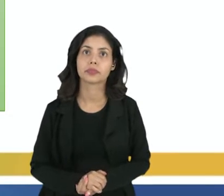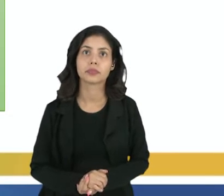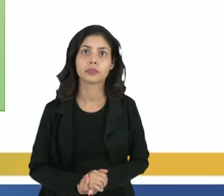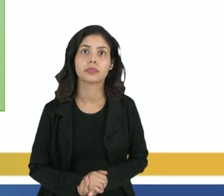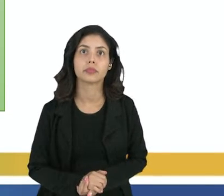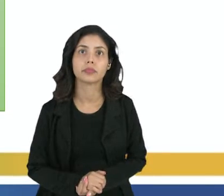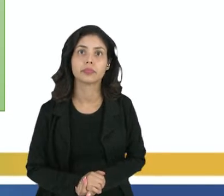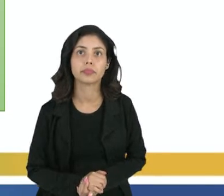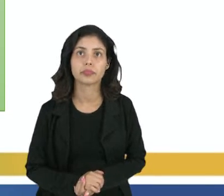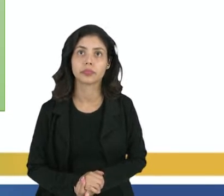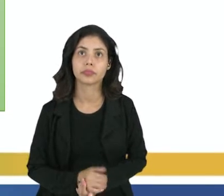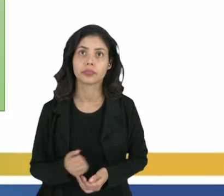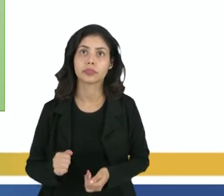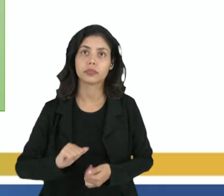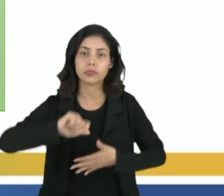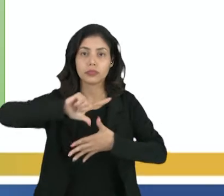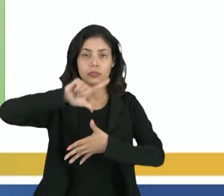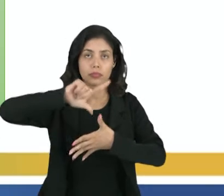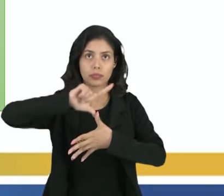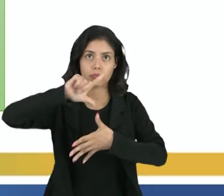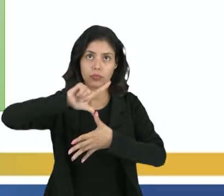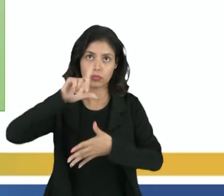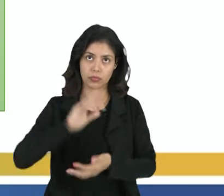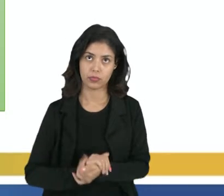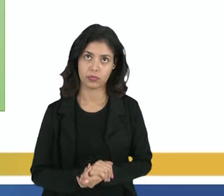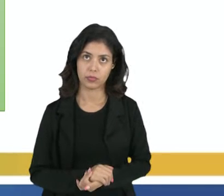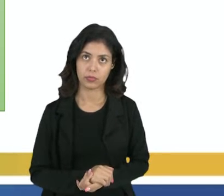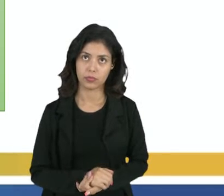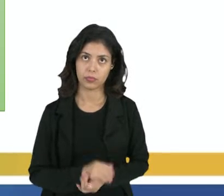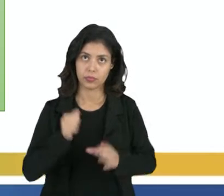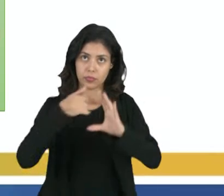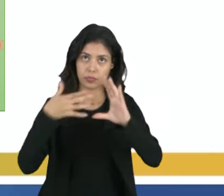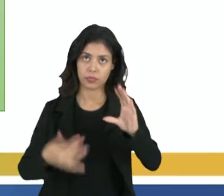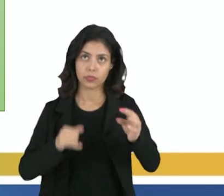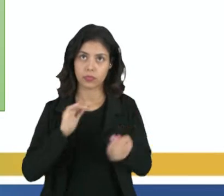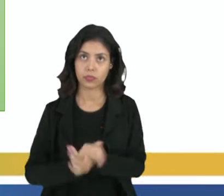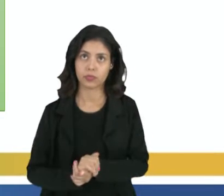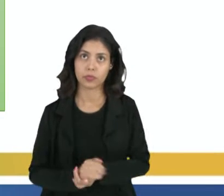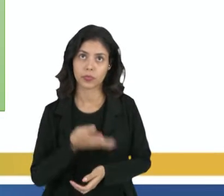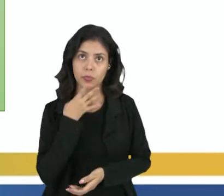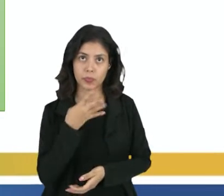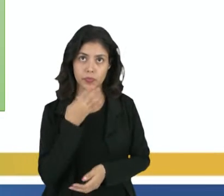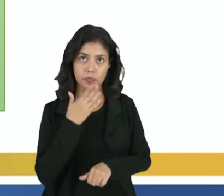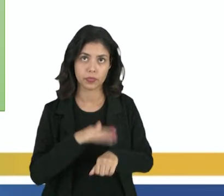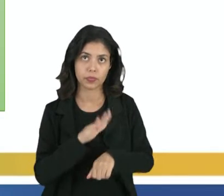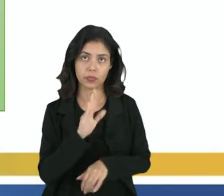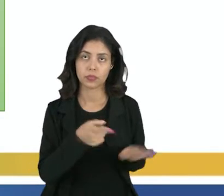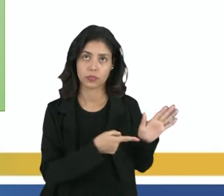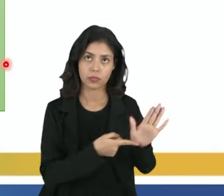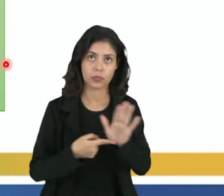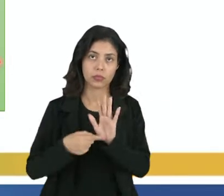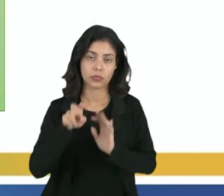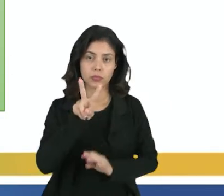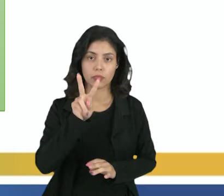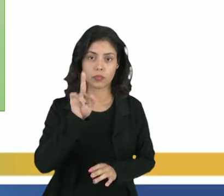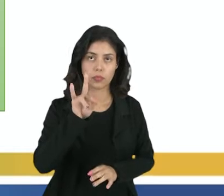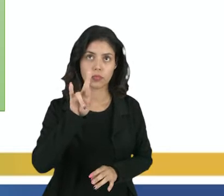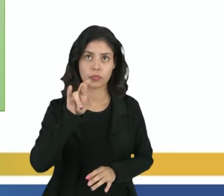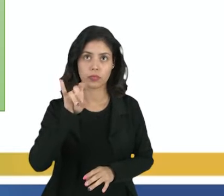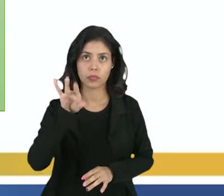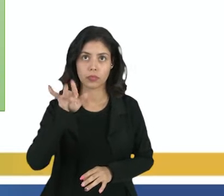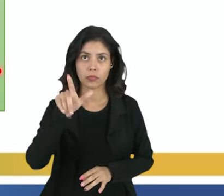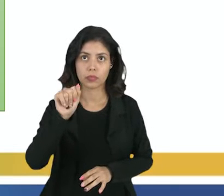quase 100 mil existentes na América Latina. Entre as espécies de plantas mais conhecidas, tem